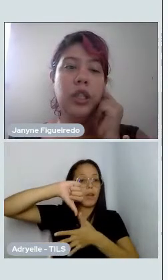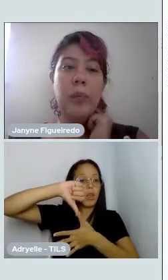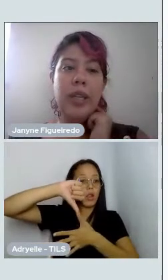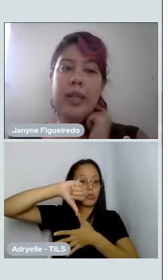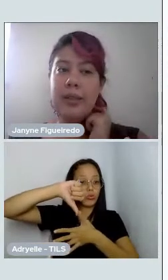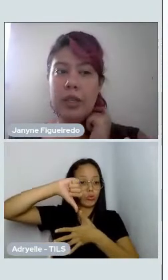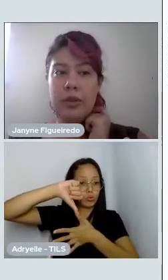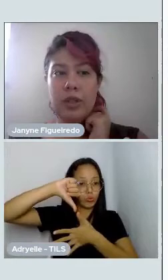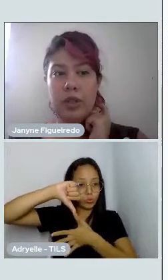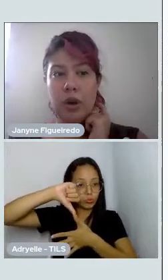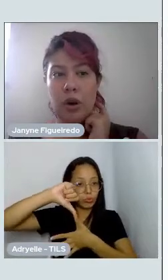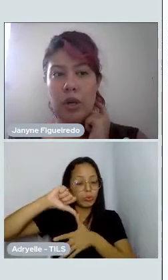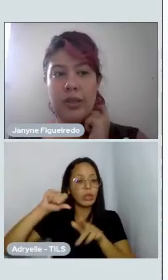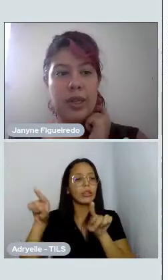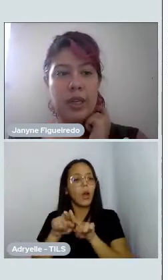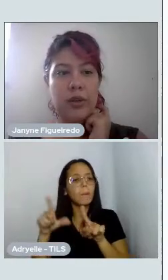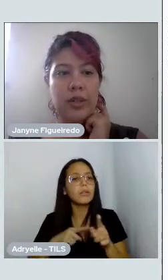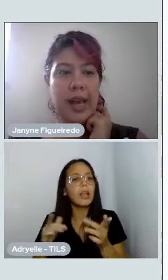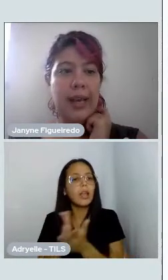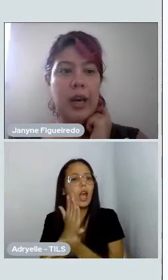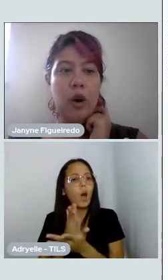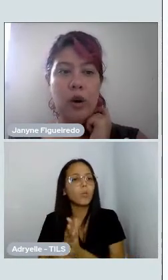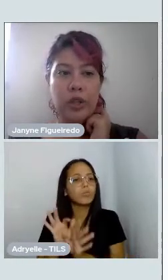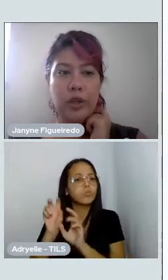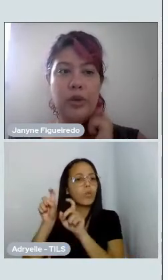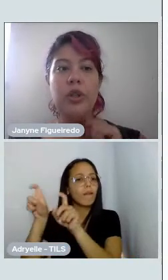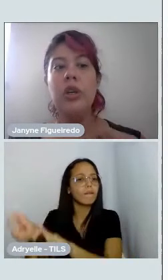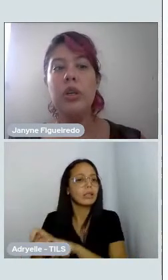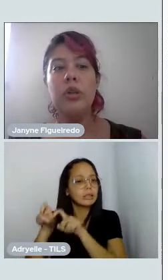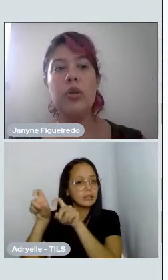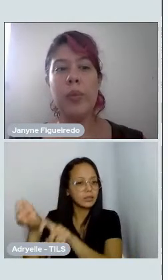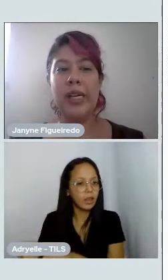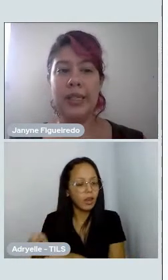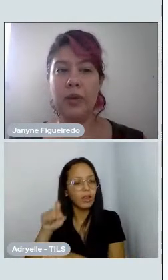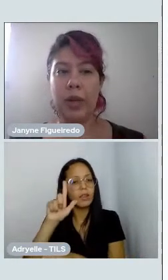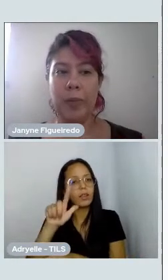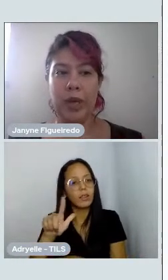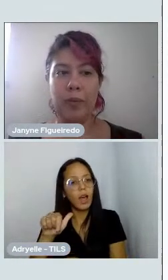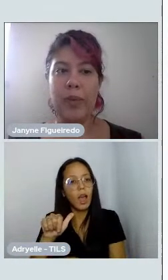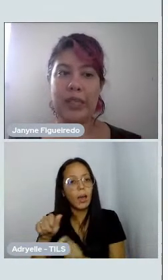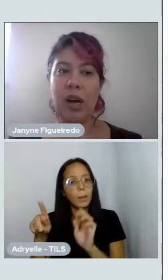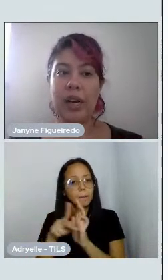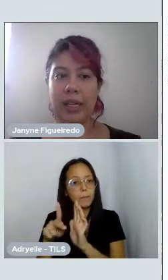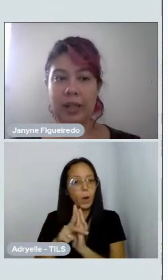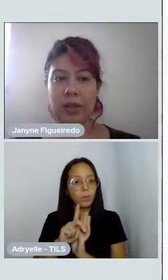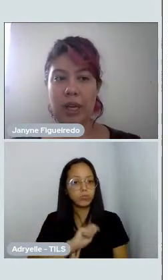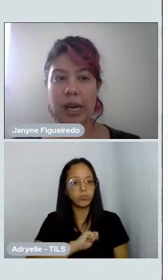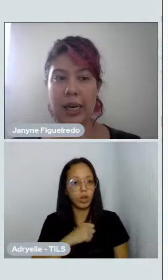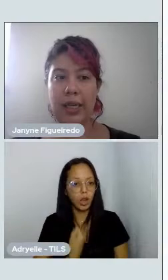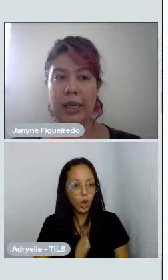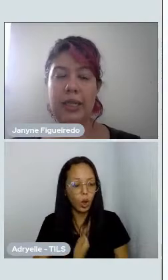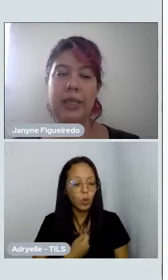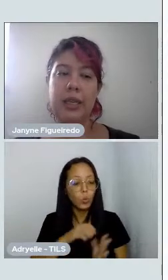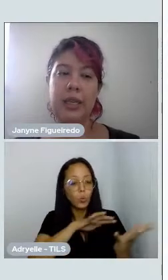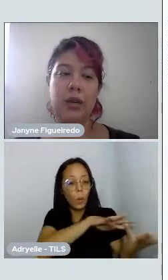E a gente também tem sítios arqueológicos no Brasil também. Mas eu acredito